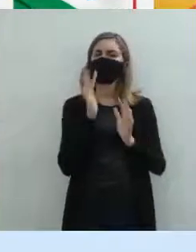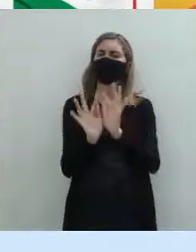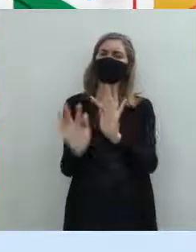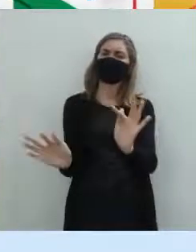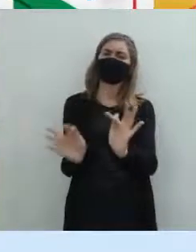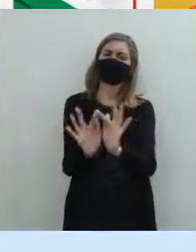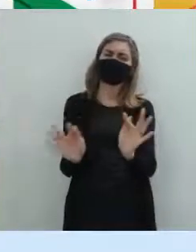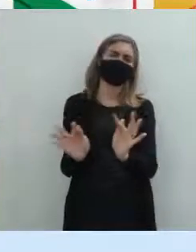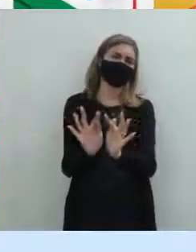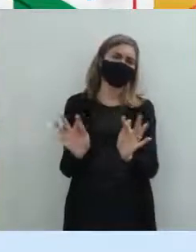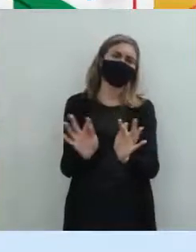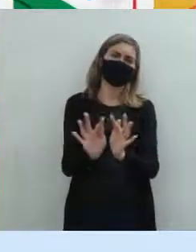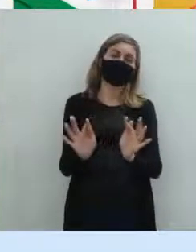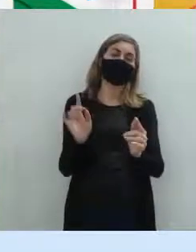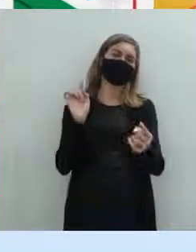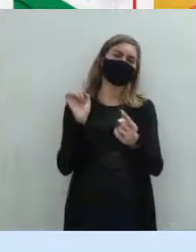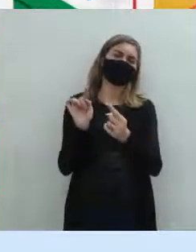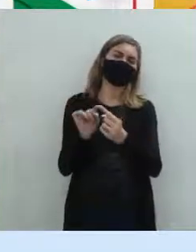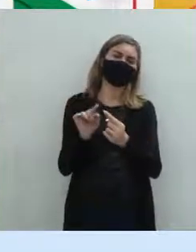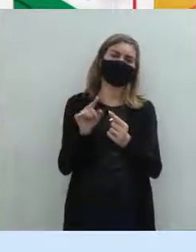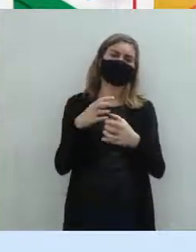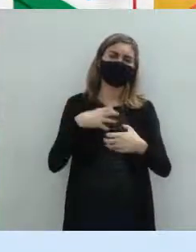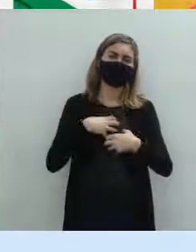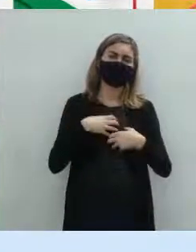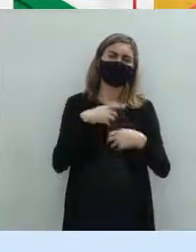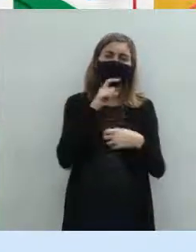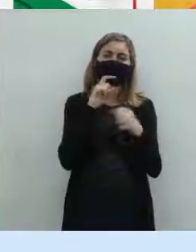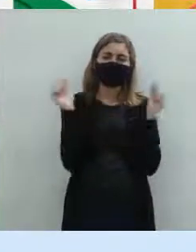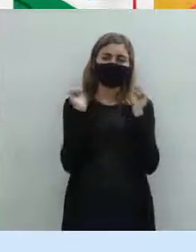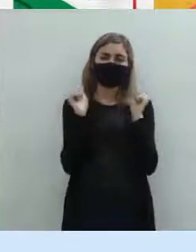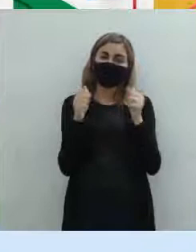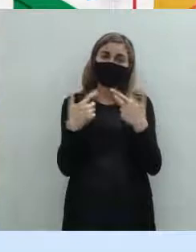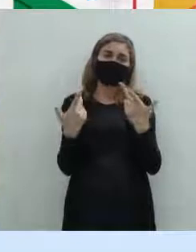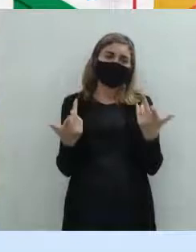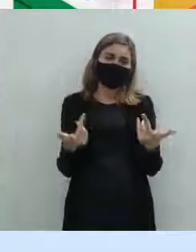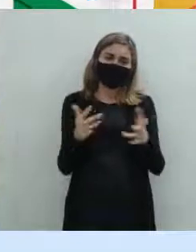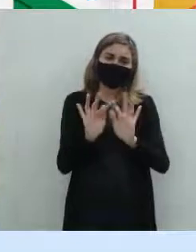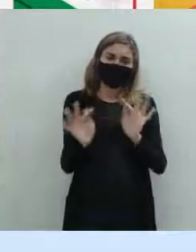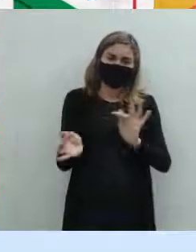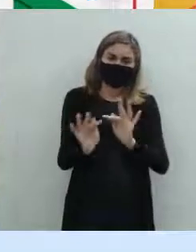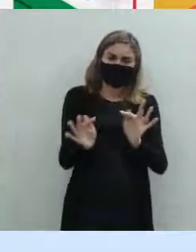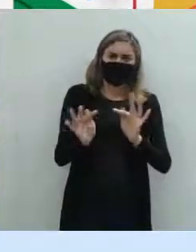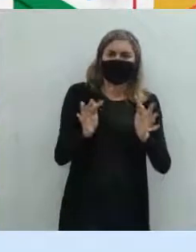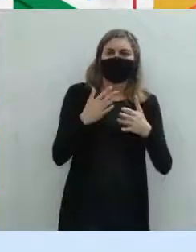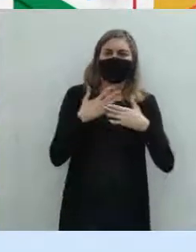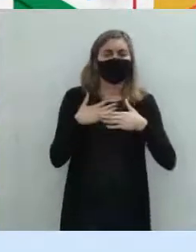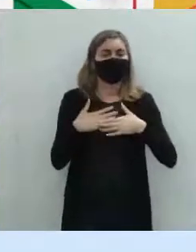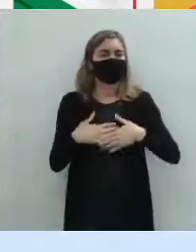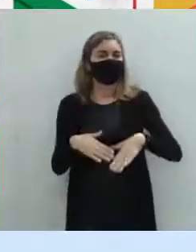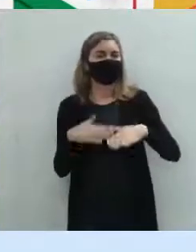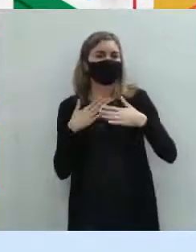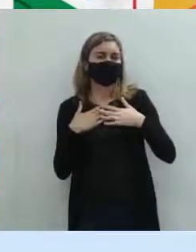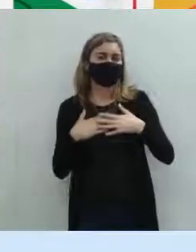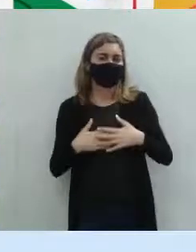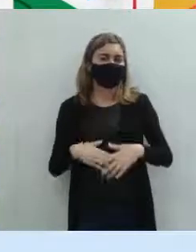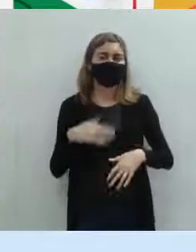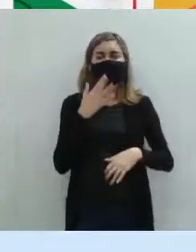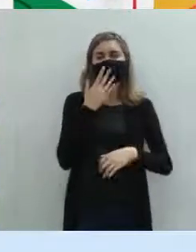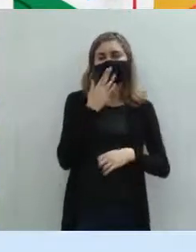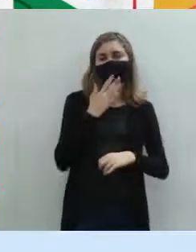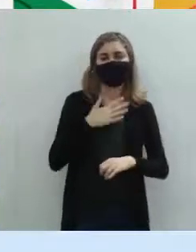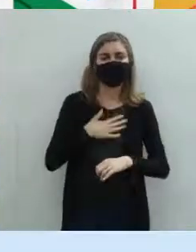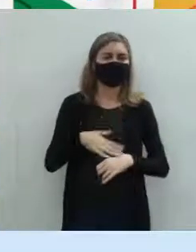cores frias, estão associadas à sensação de frio e são consideradas cores calmantes, né?